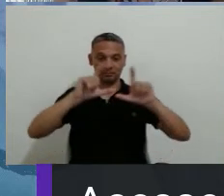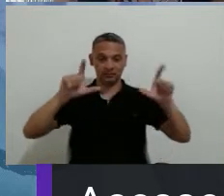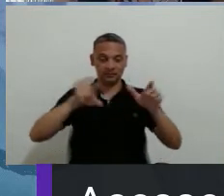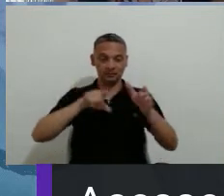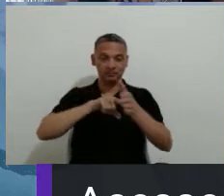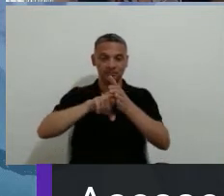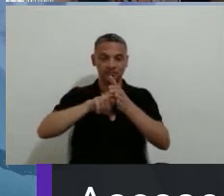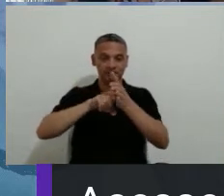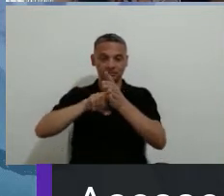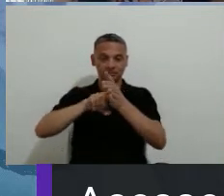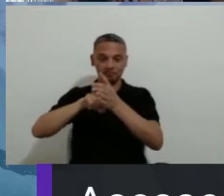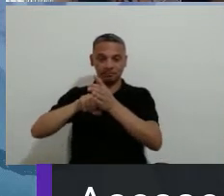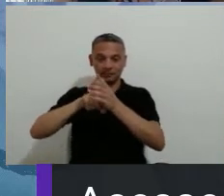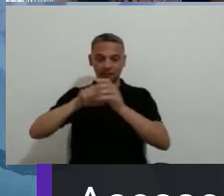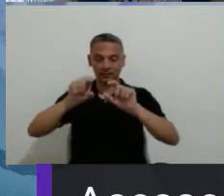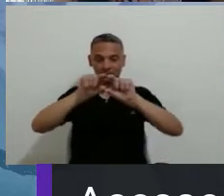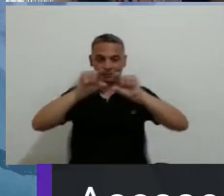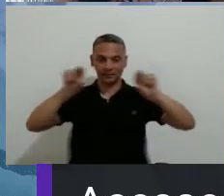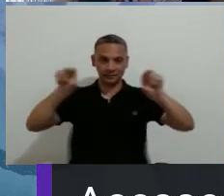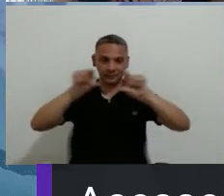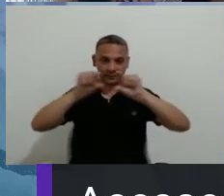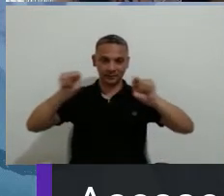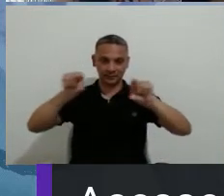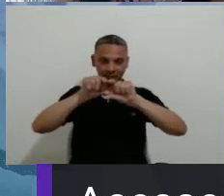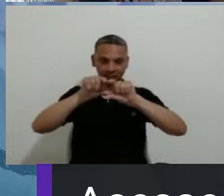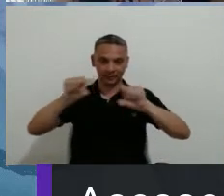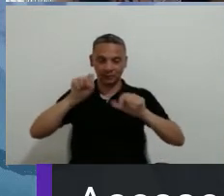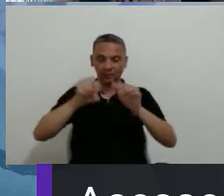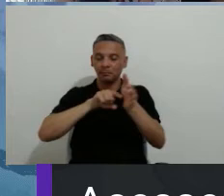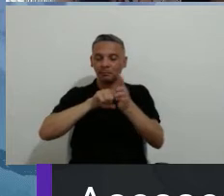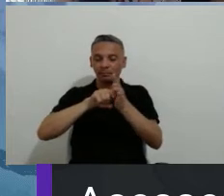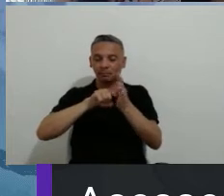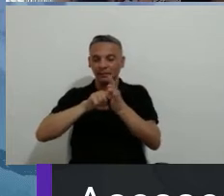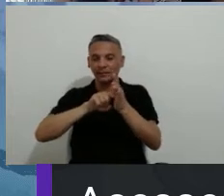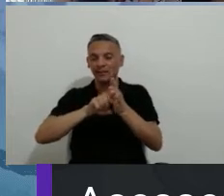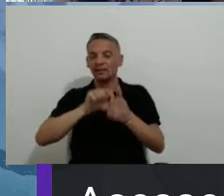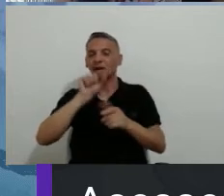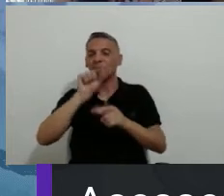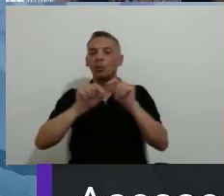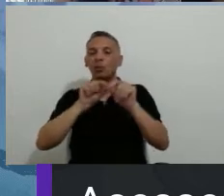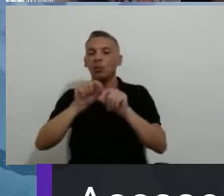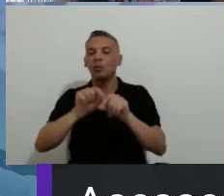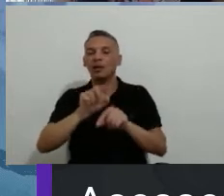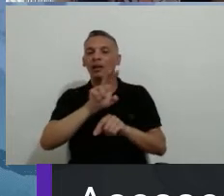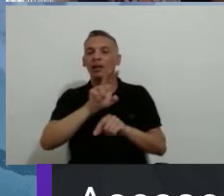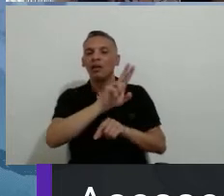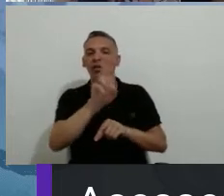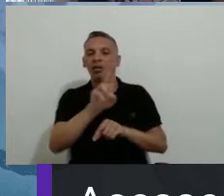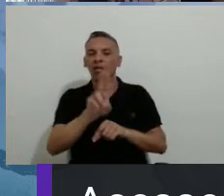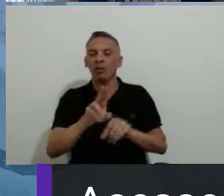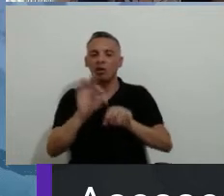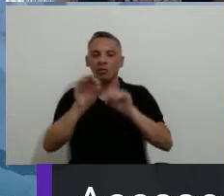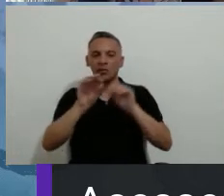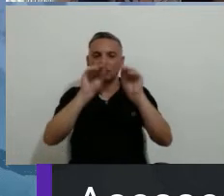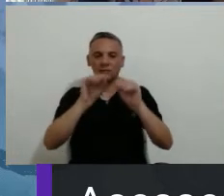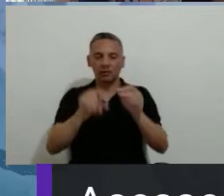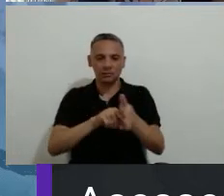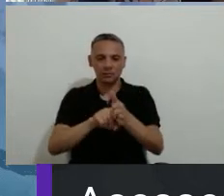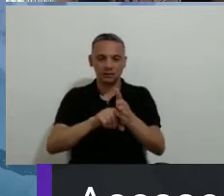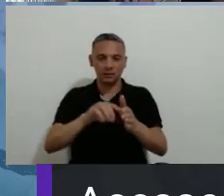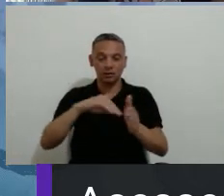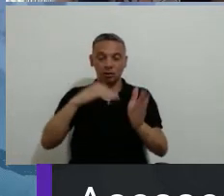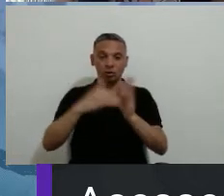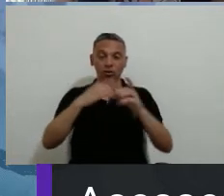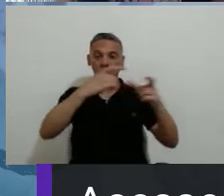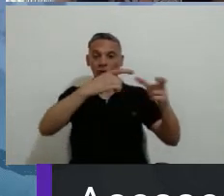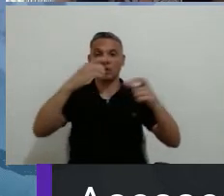tem uma caixa inicial, né, um box de busca, onde a gente consegue fazer buscas para todos os níveis da federação. Eu posso